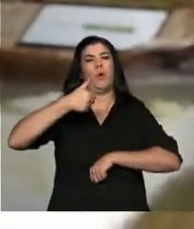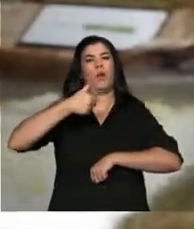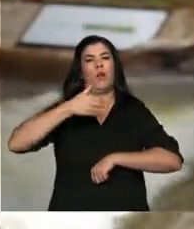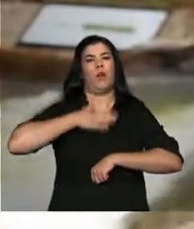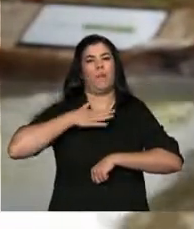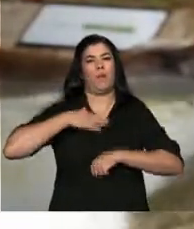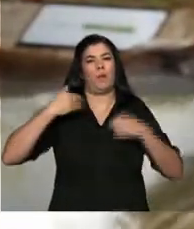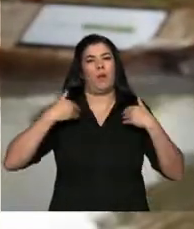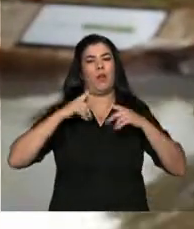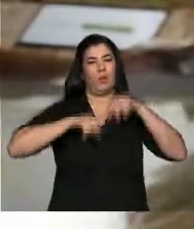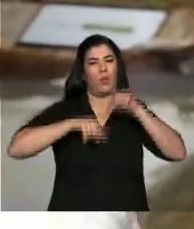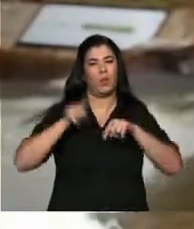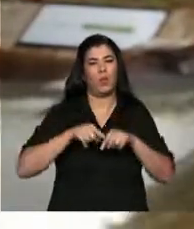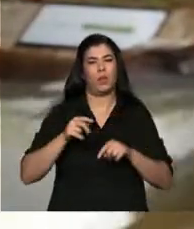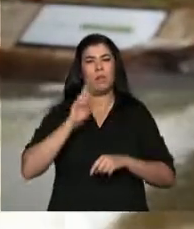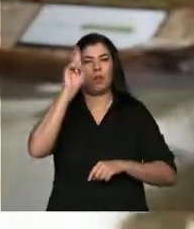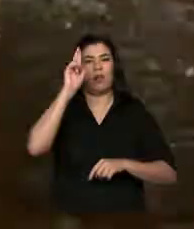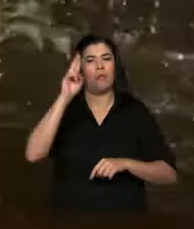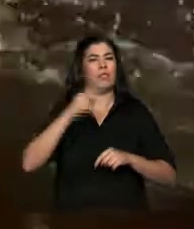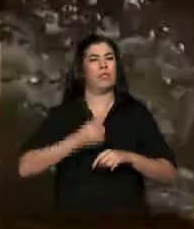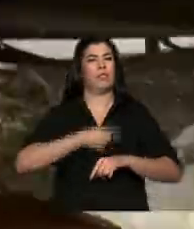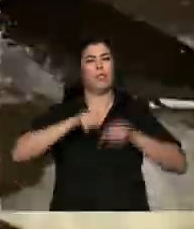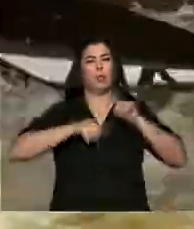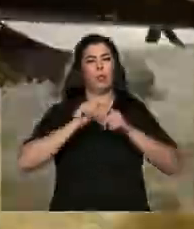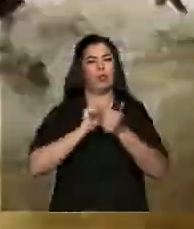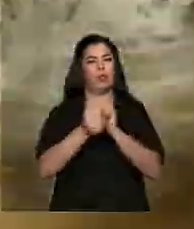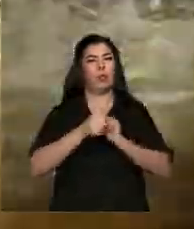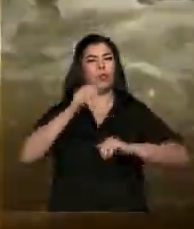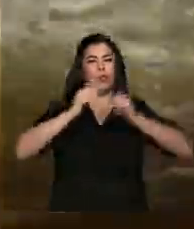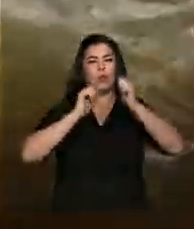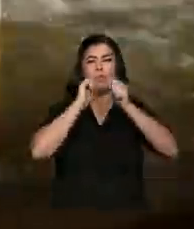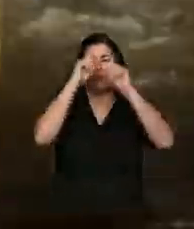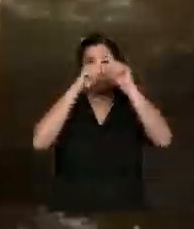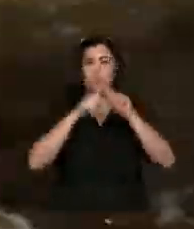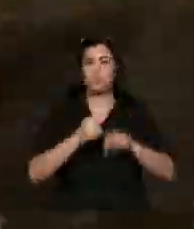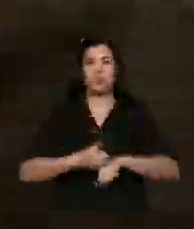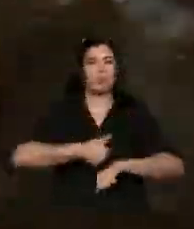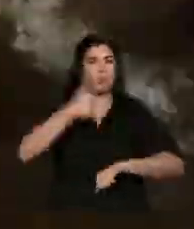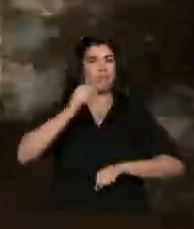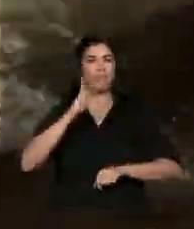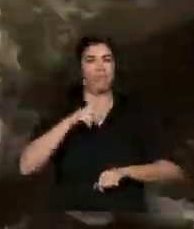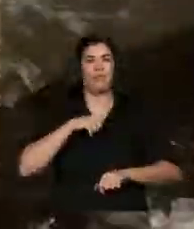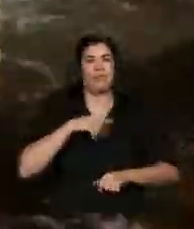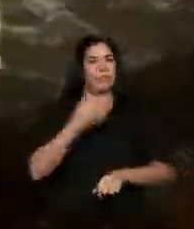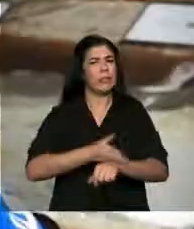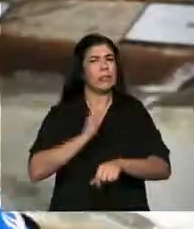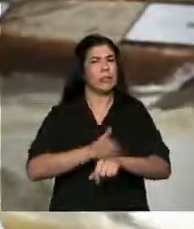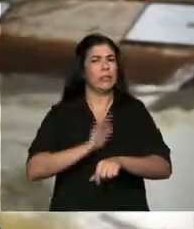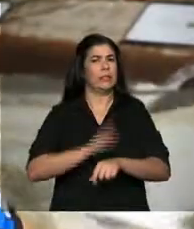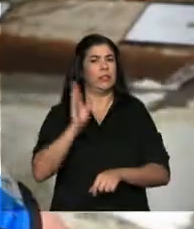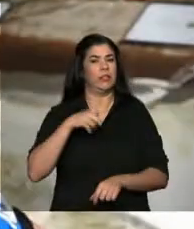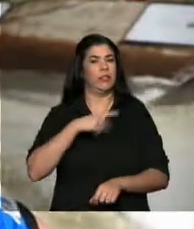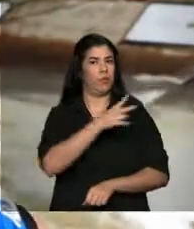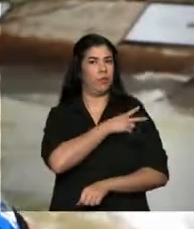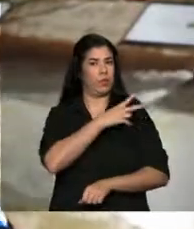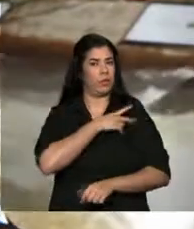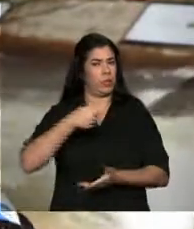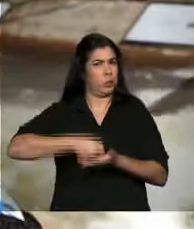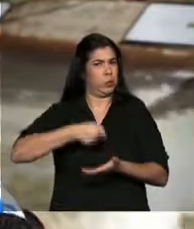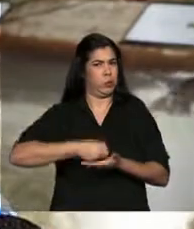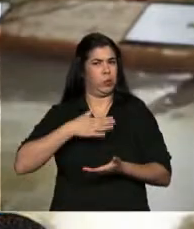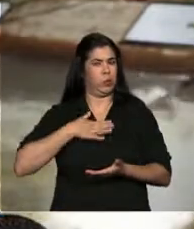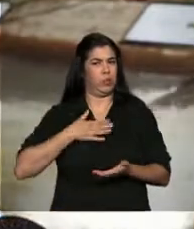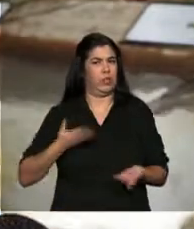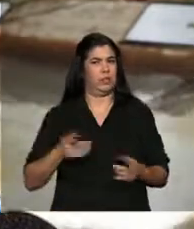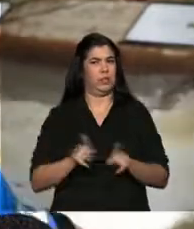na categoria e ter os melhores equipamentos para eu competir bem. A gente está treinando muito já e com certeza o nosso técnico vai pegar pesado, a gente